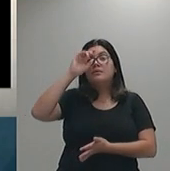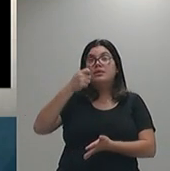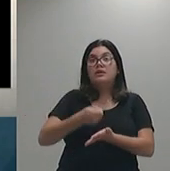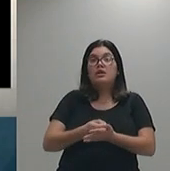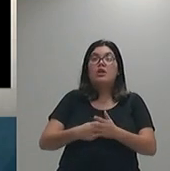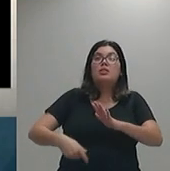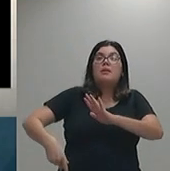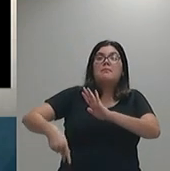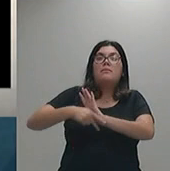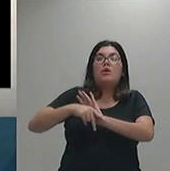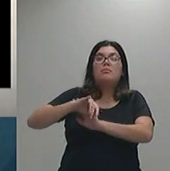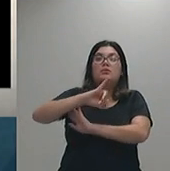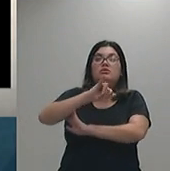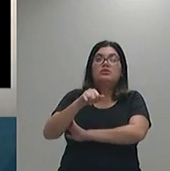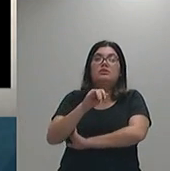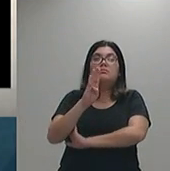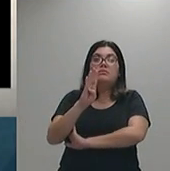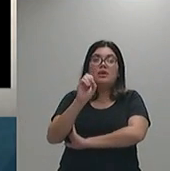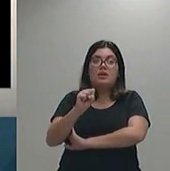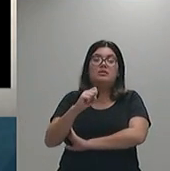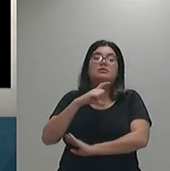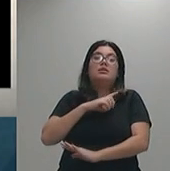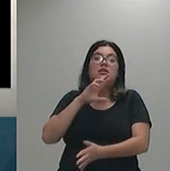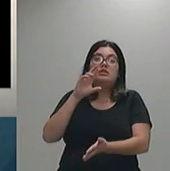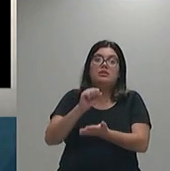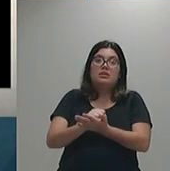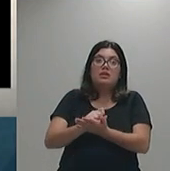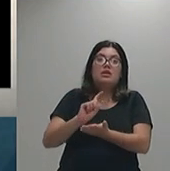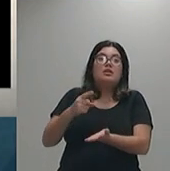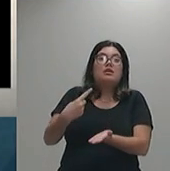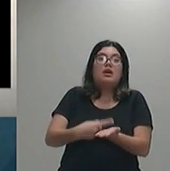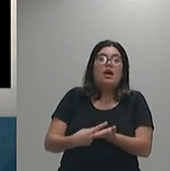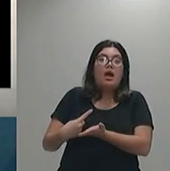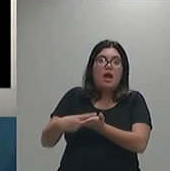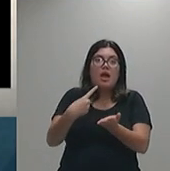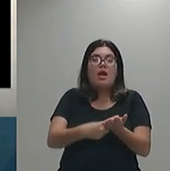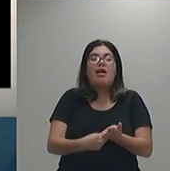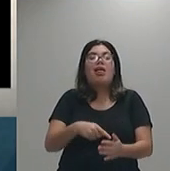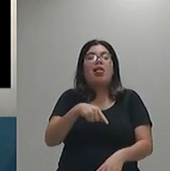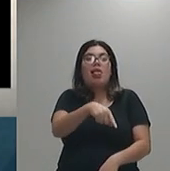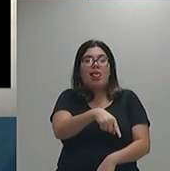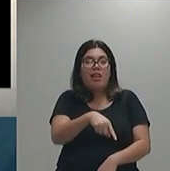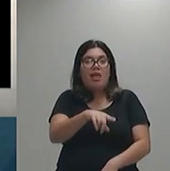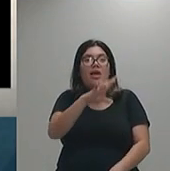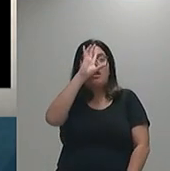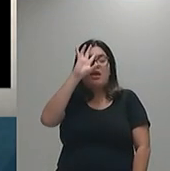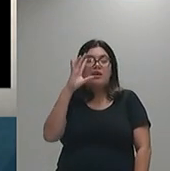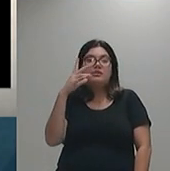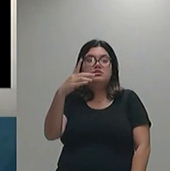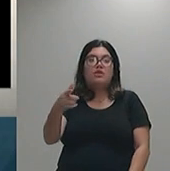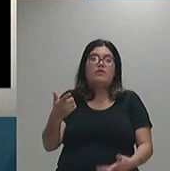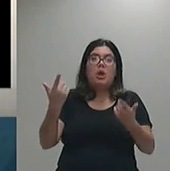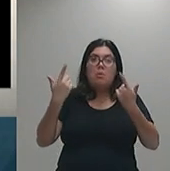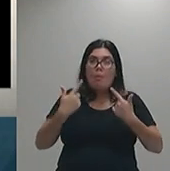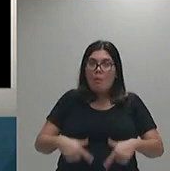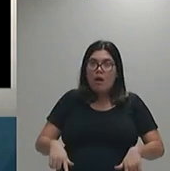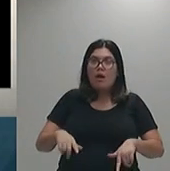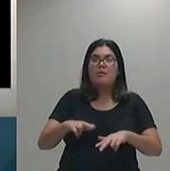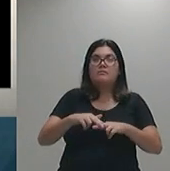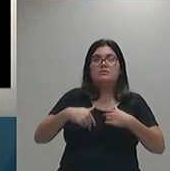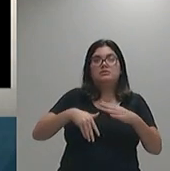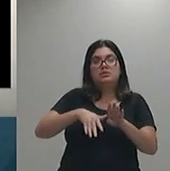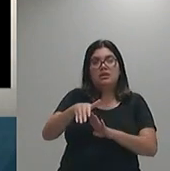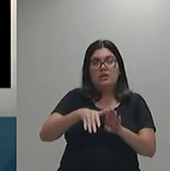JBS está registrado no termo de arbitragem que ela resolveu ficar neutro por recomendação de seus